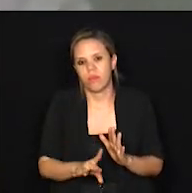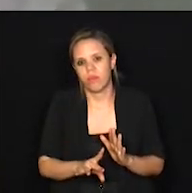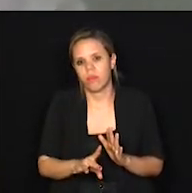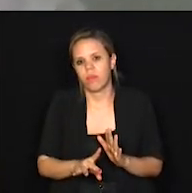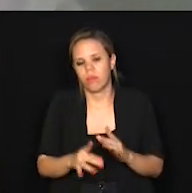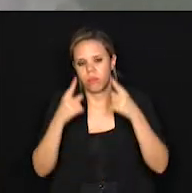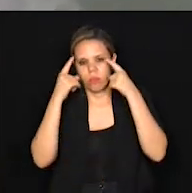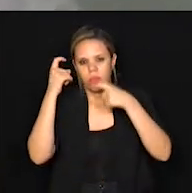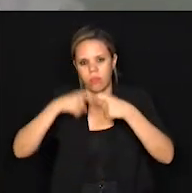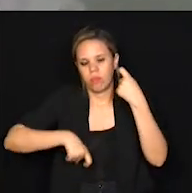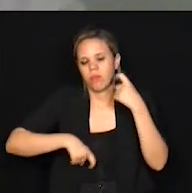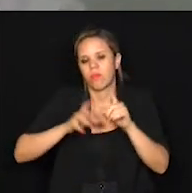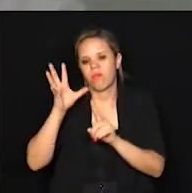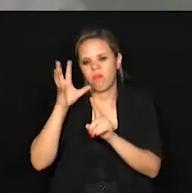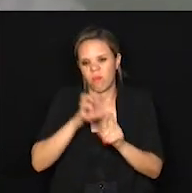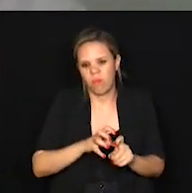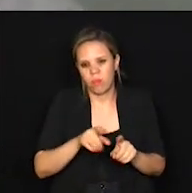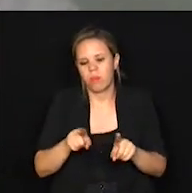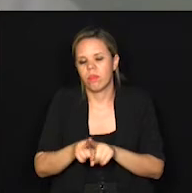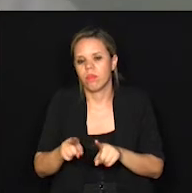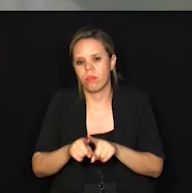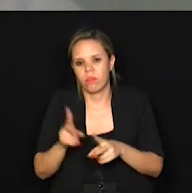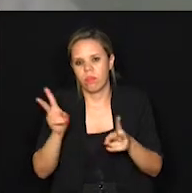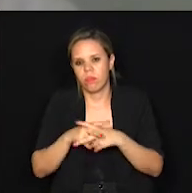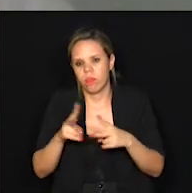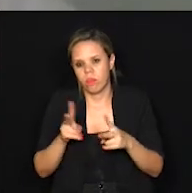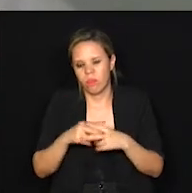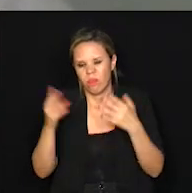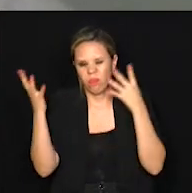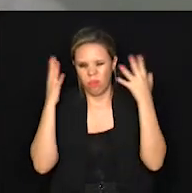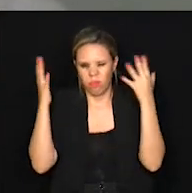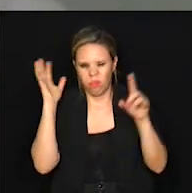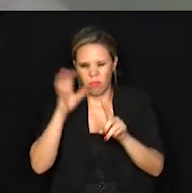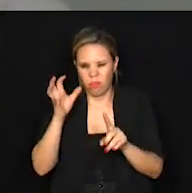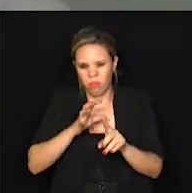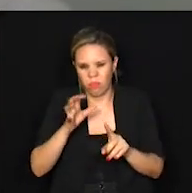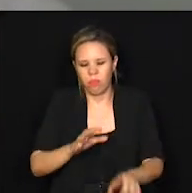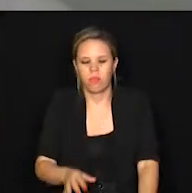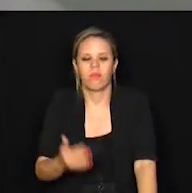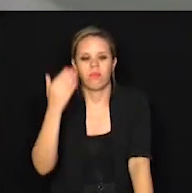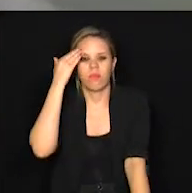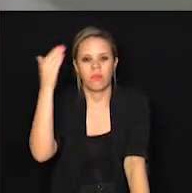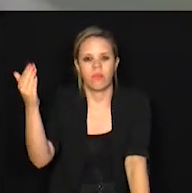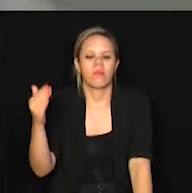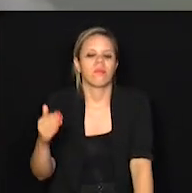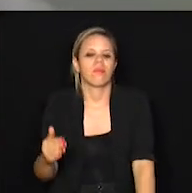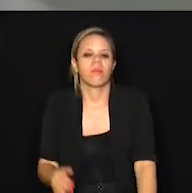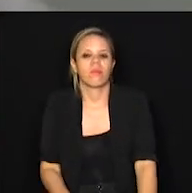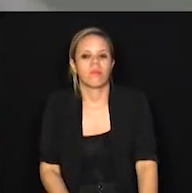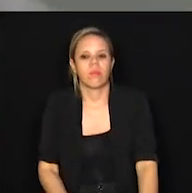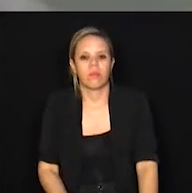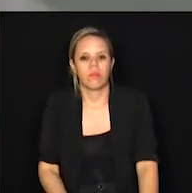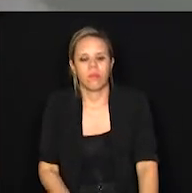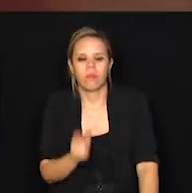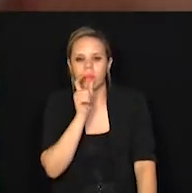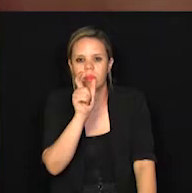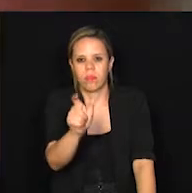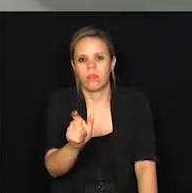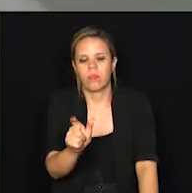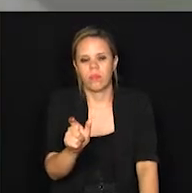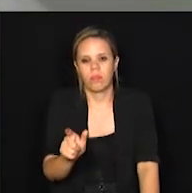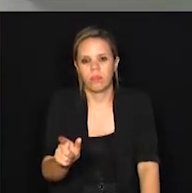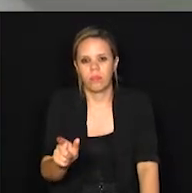alguma medida, a gente pode pensar que isso pode ser uma violação de direito quando há uma reabertura,